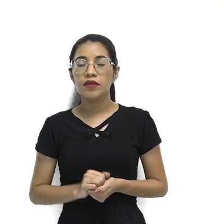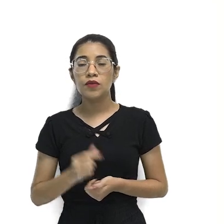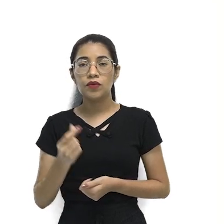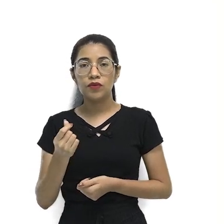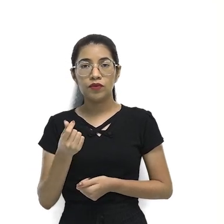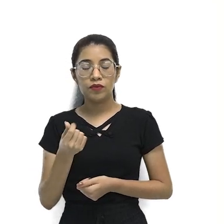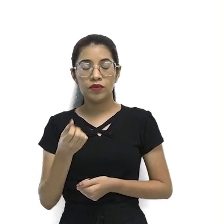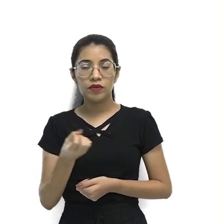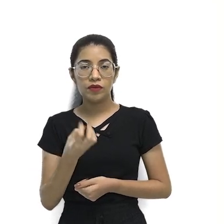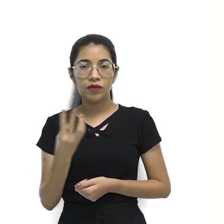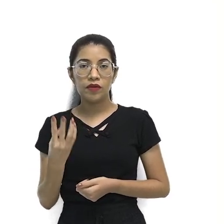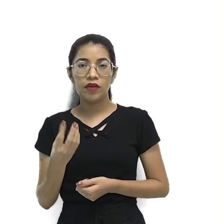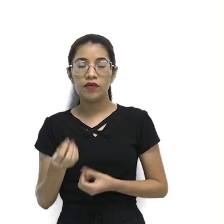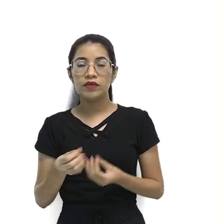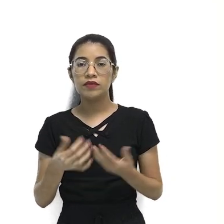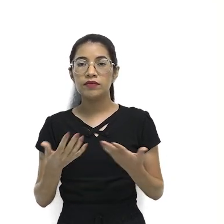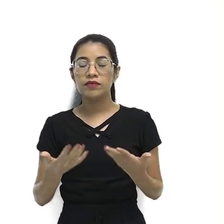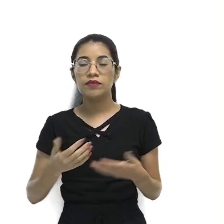vai ser